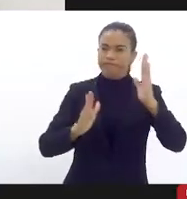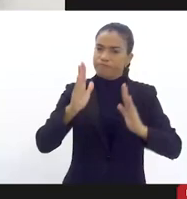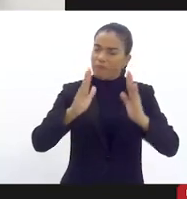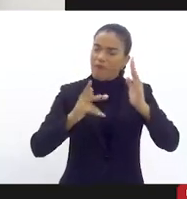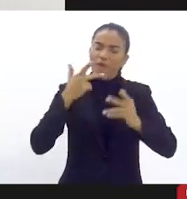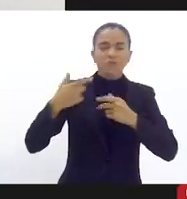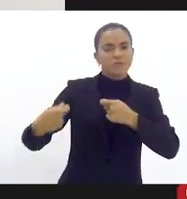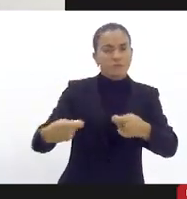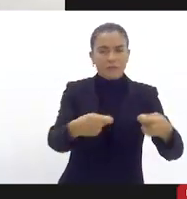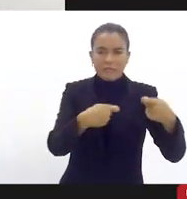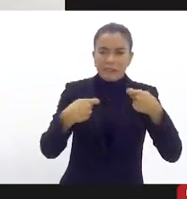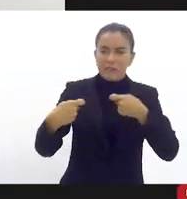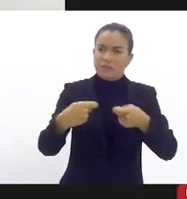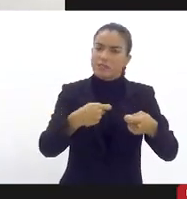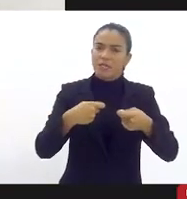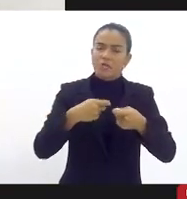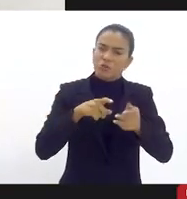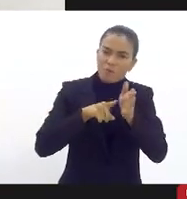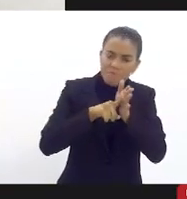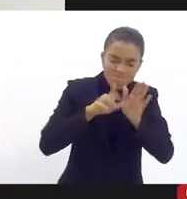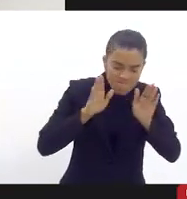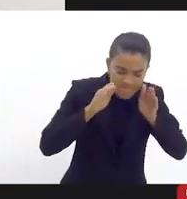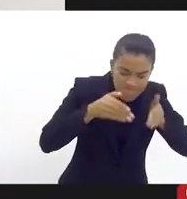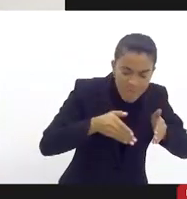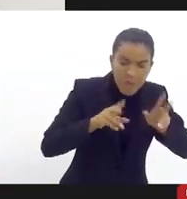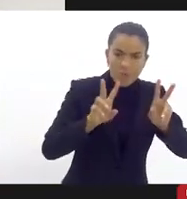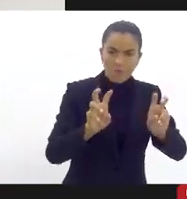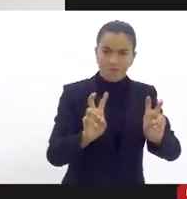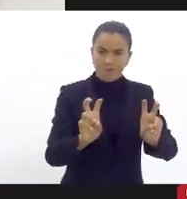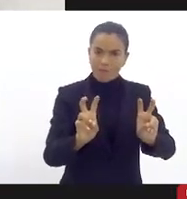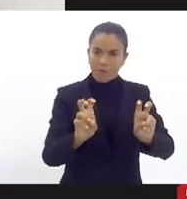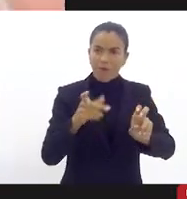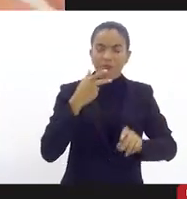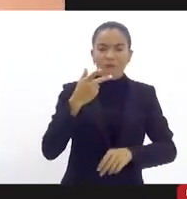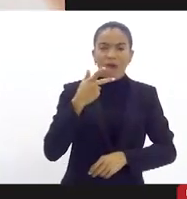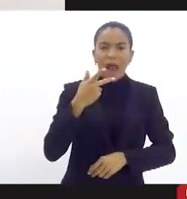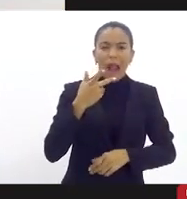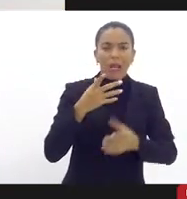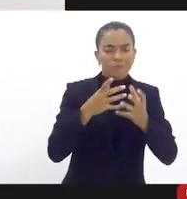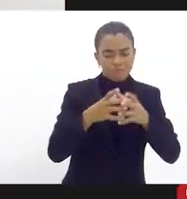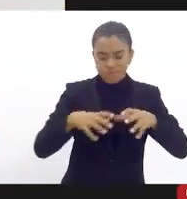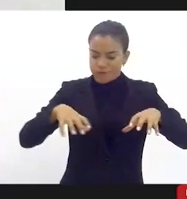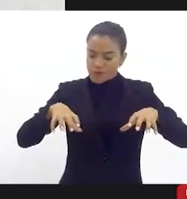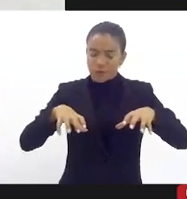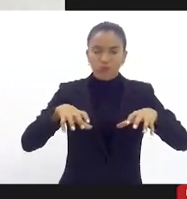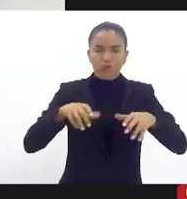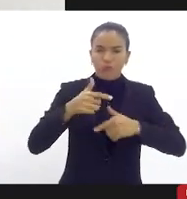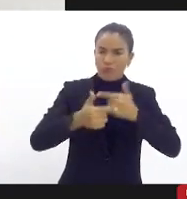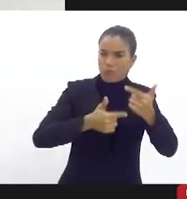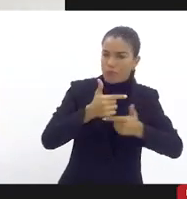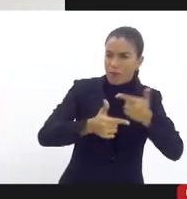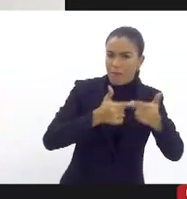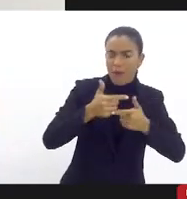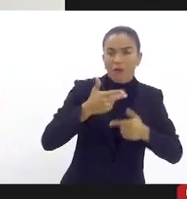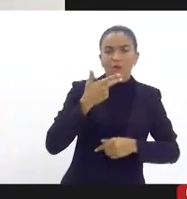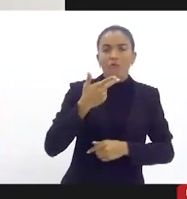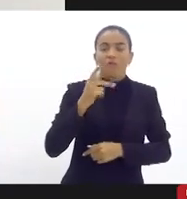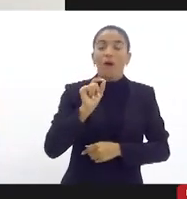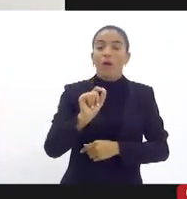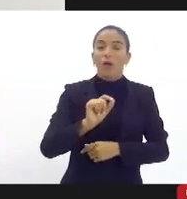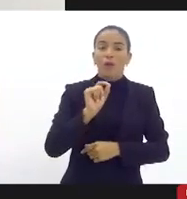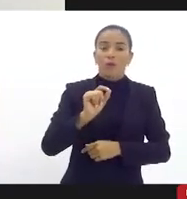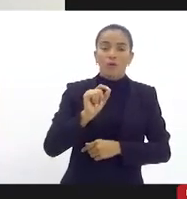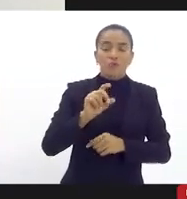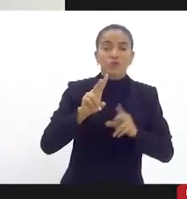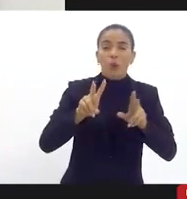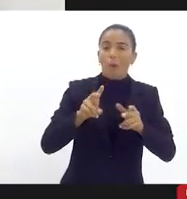a necessidade de se debruçar sobre esse tema quando se fala sobre precarização do trabalho a gente fala pelo lado de ligar